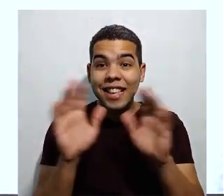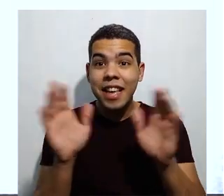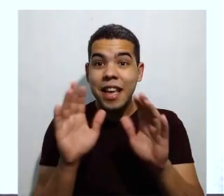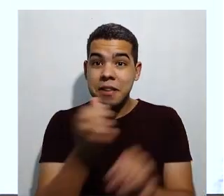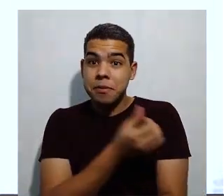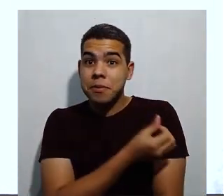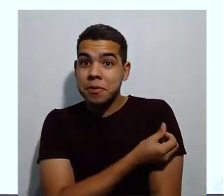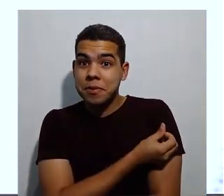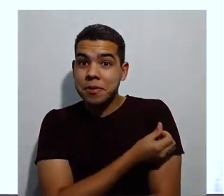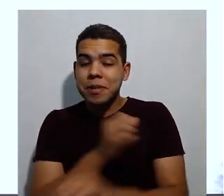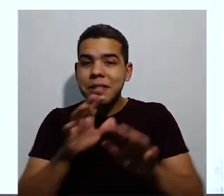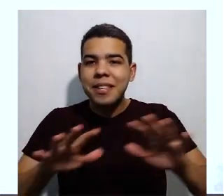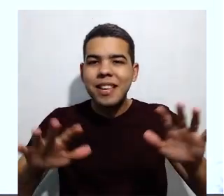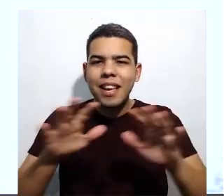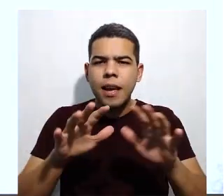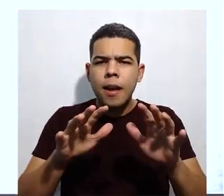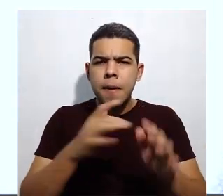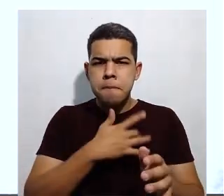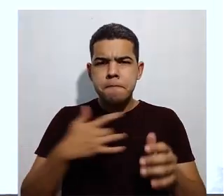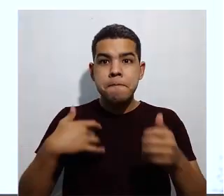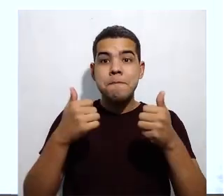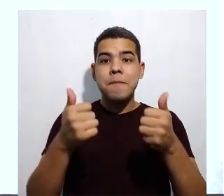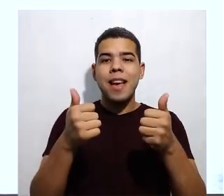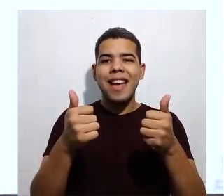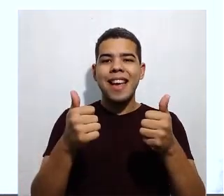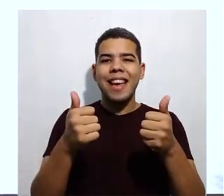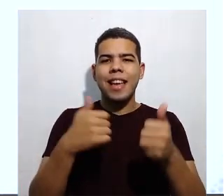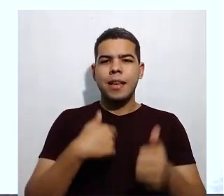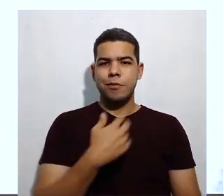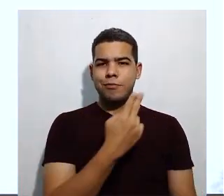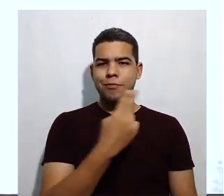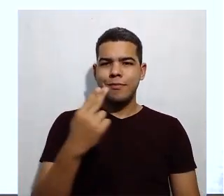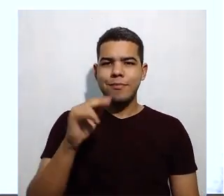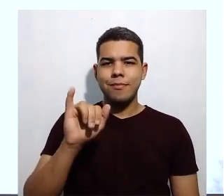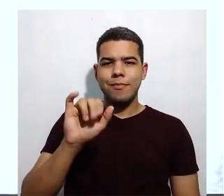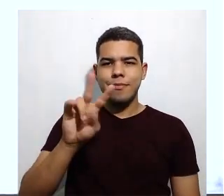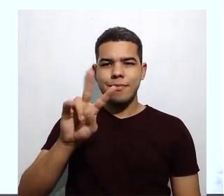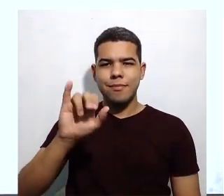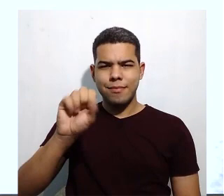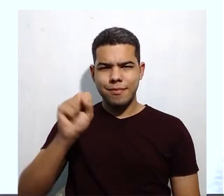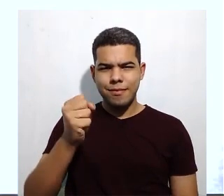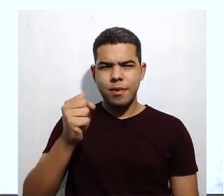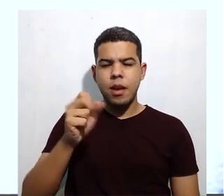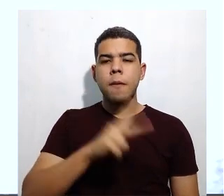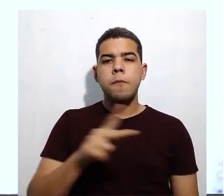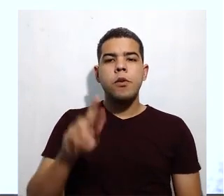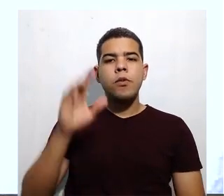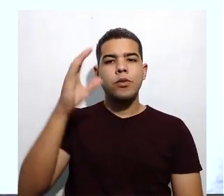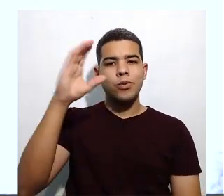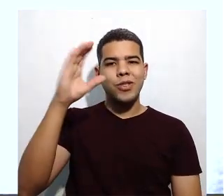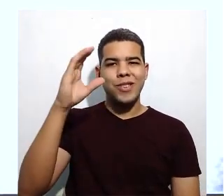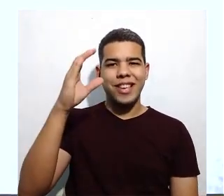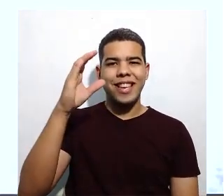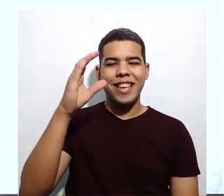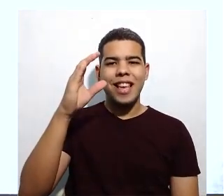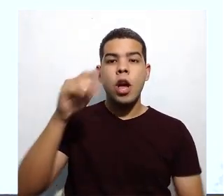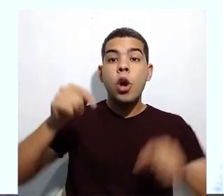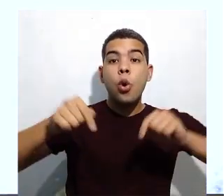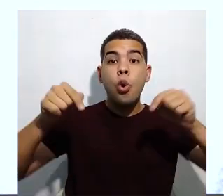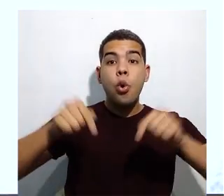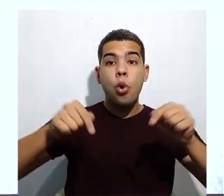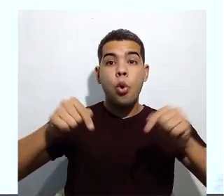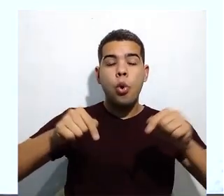Olá, galerinha do sexto ano, tudo bem com vocês? Meu nome é Ibis Fernando, eu sou professor de ciências e